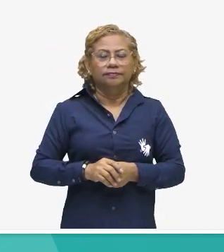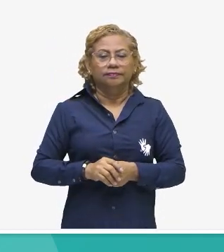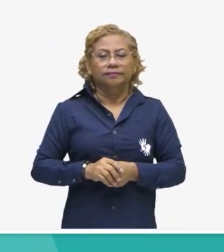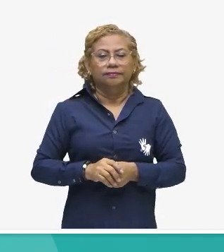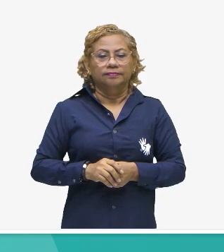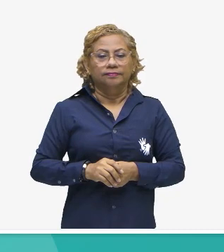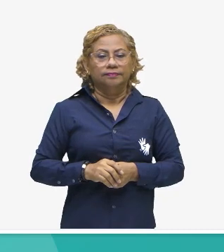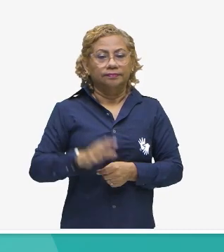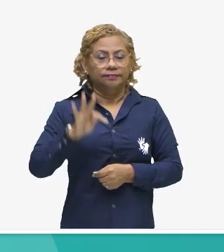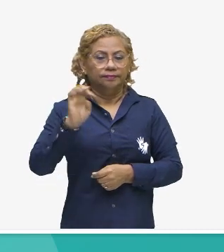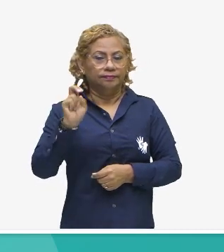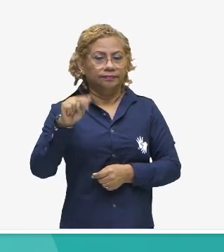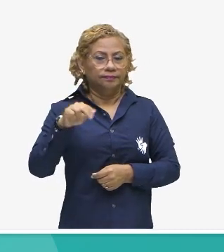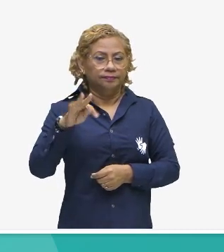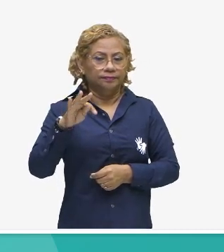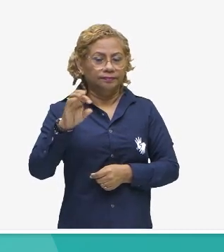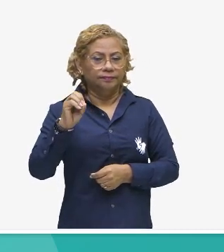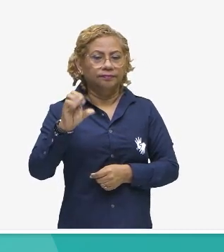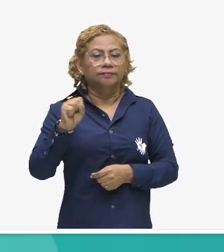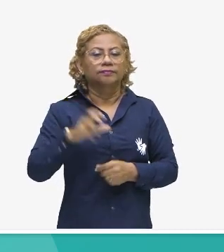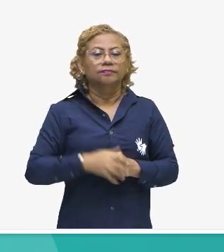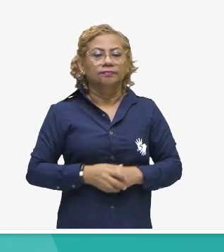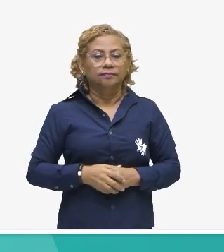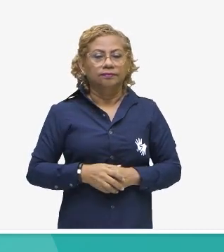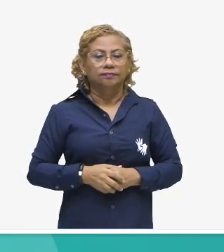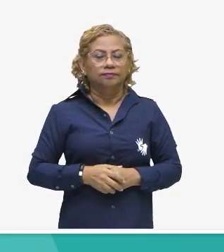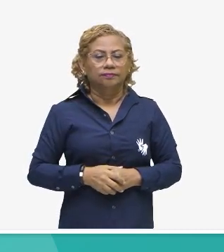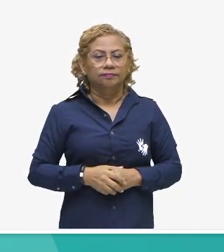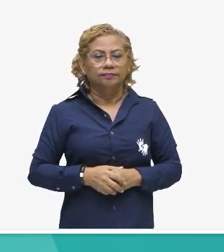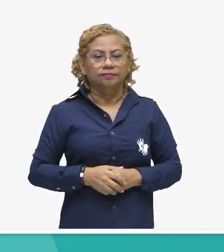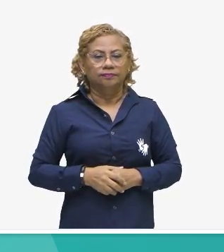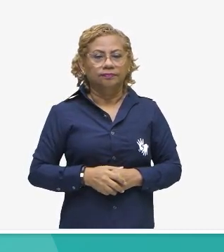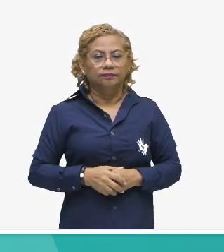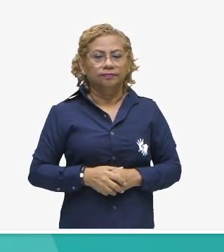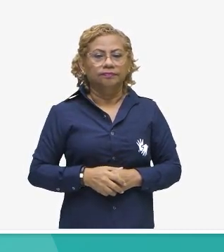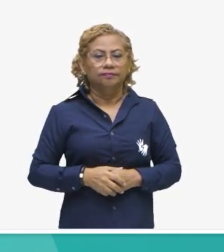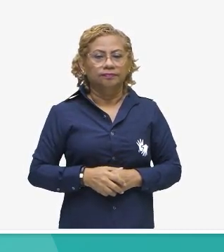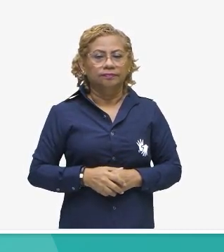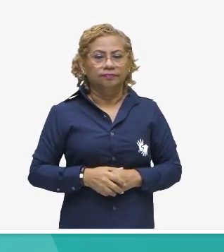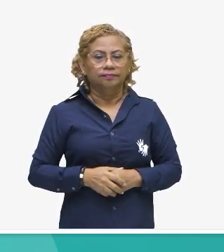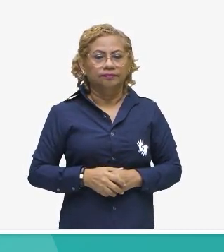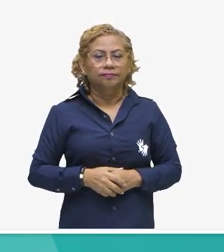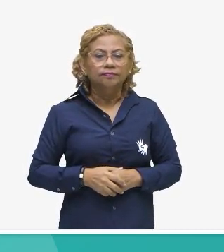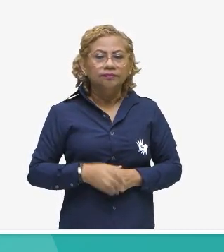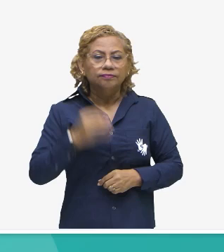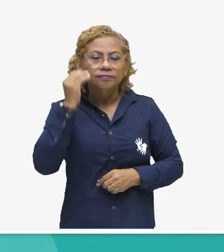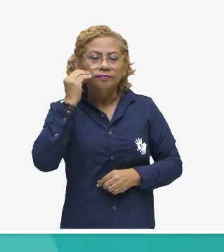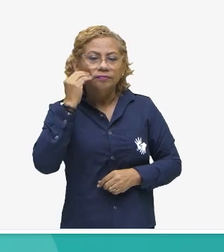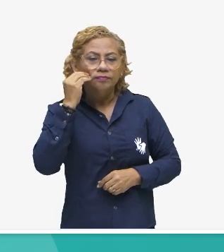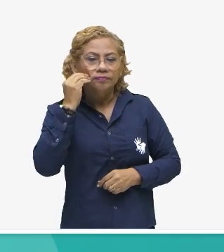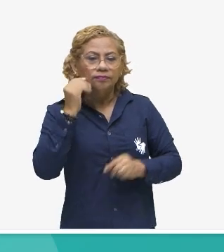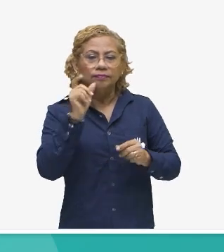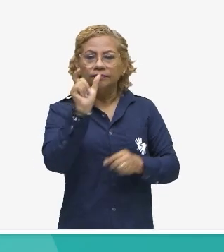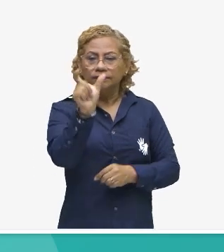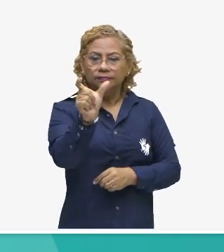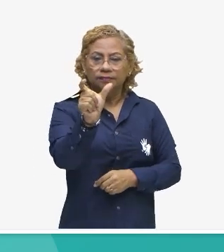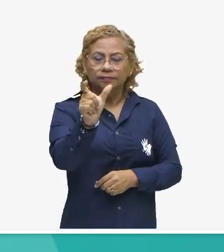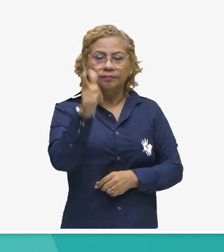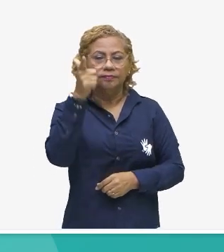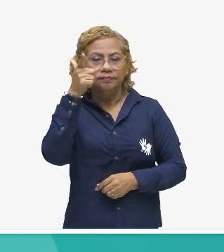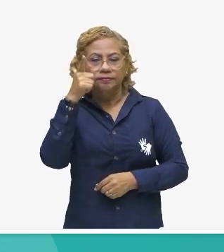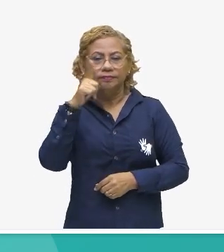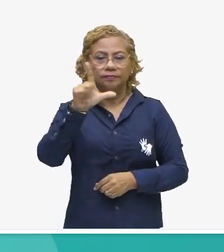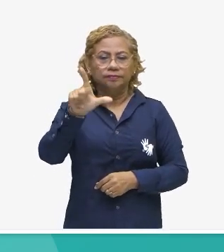entrar na casa em chama, mas não conseguiu. Conseguiu também aqui é no